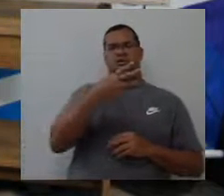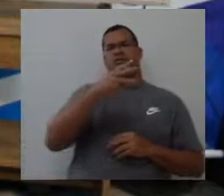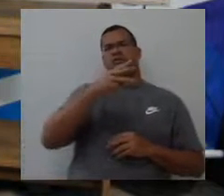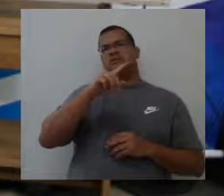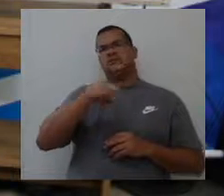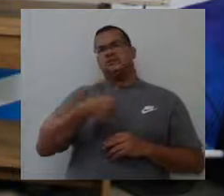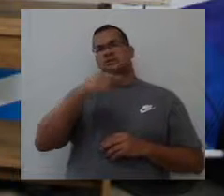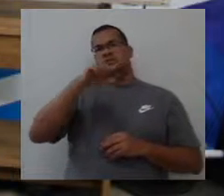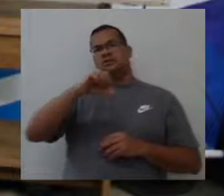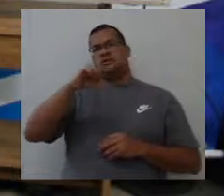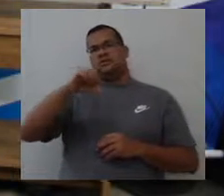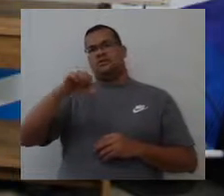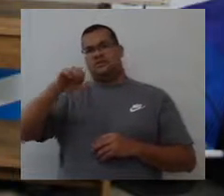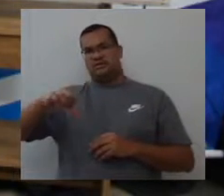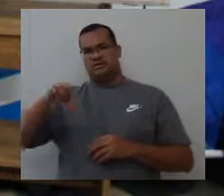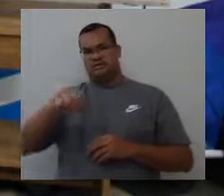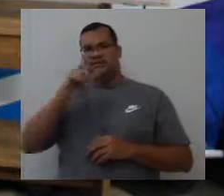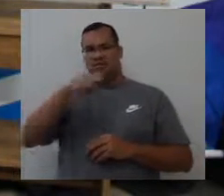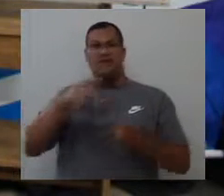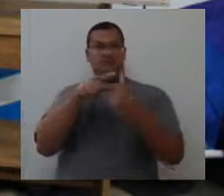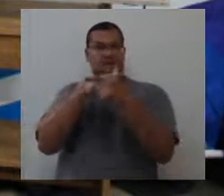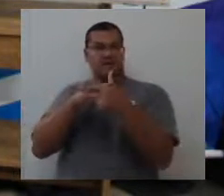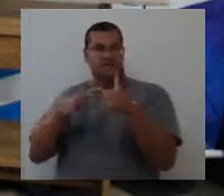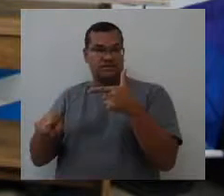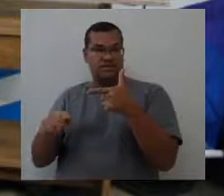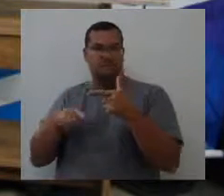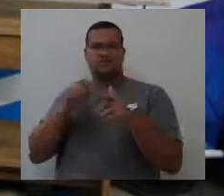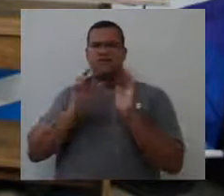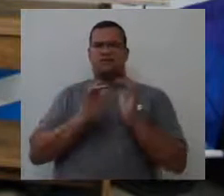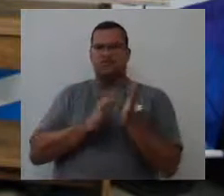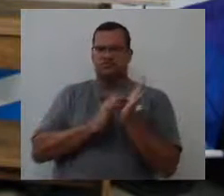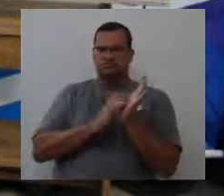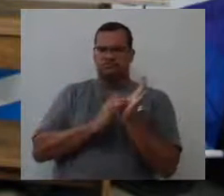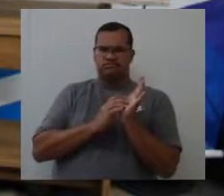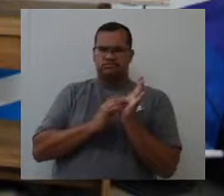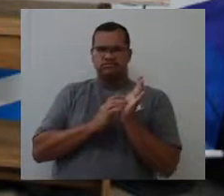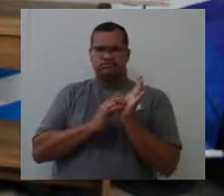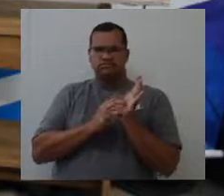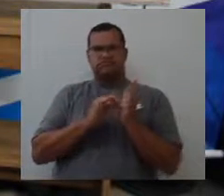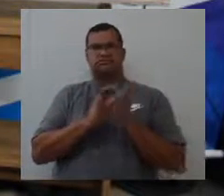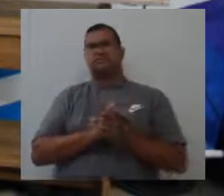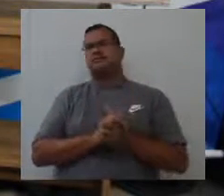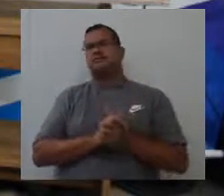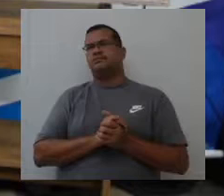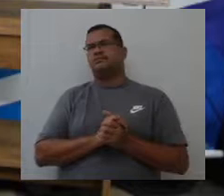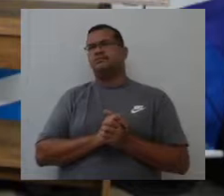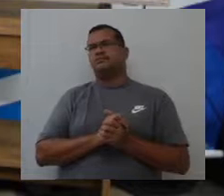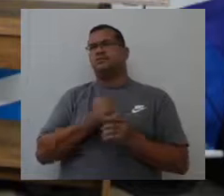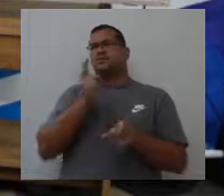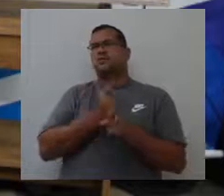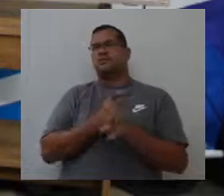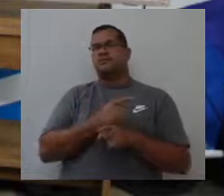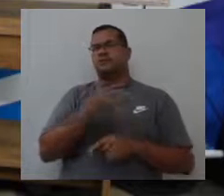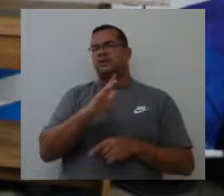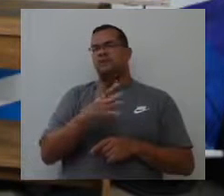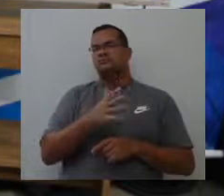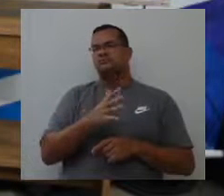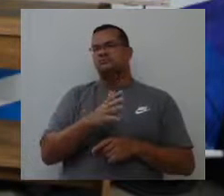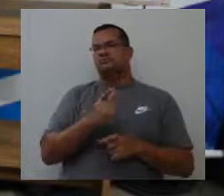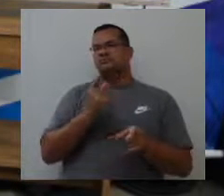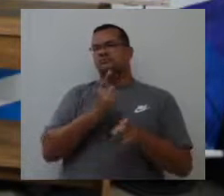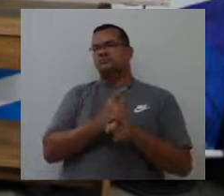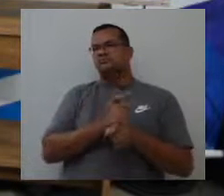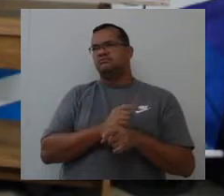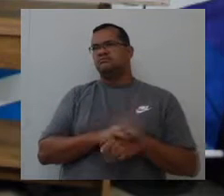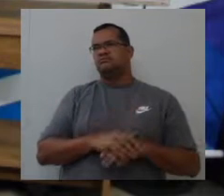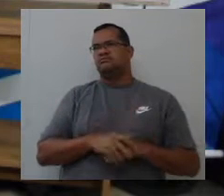4,3999, beleza? E quando você faz essa divisão, você pega lá sua calculadora e faz sua divisão, você vai encontrar um resultado, como